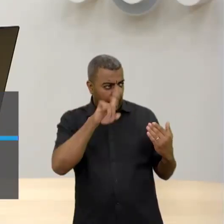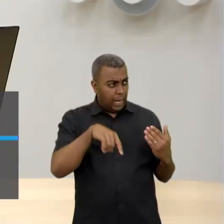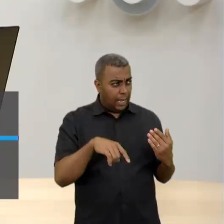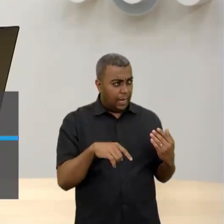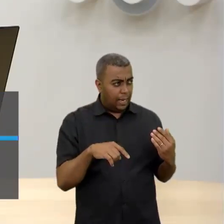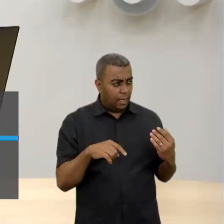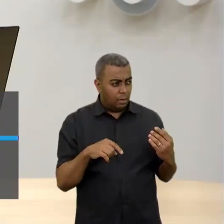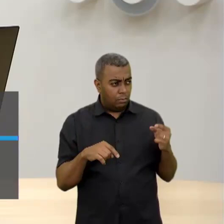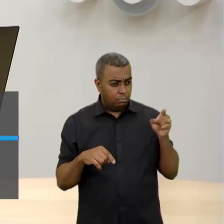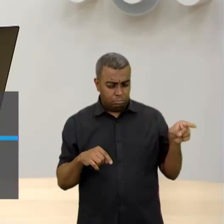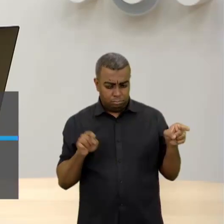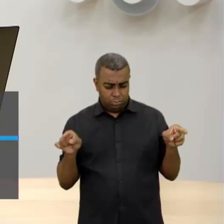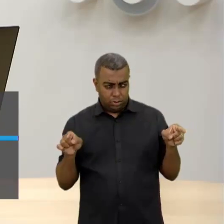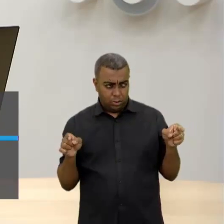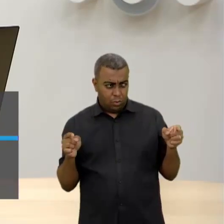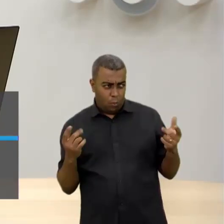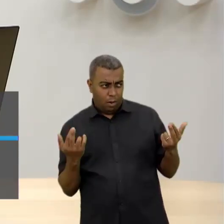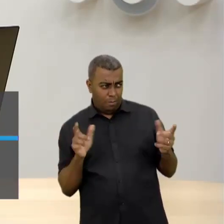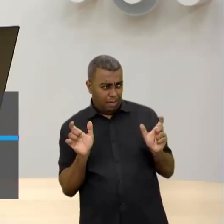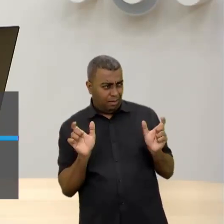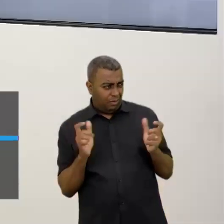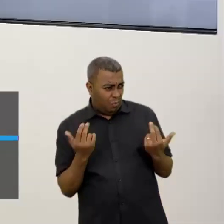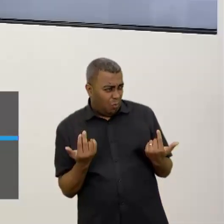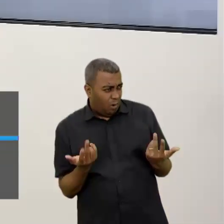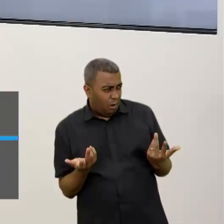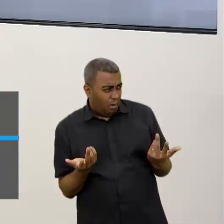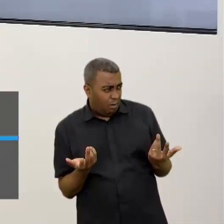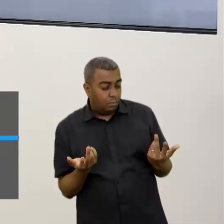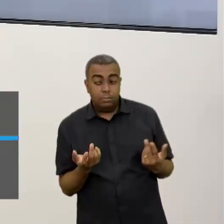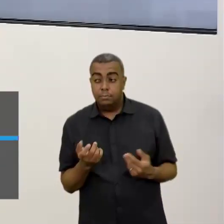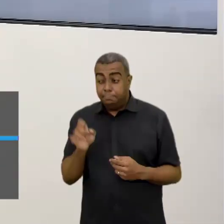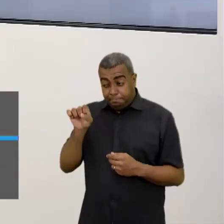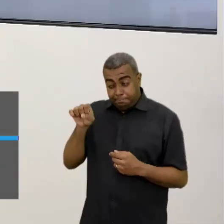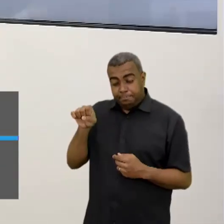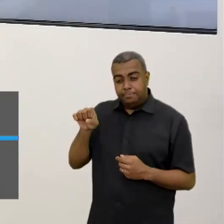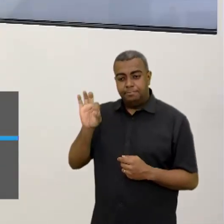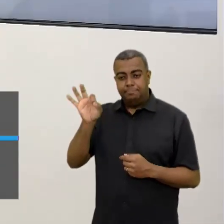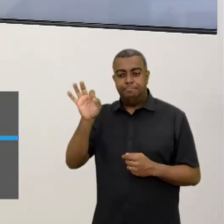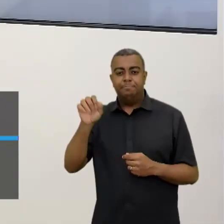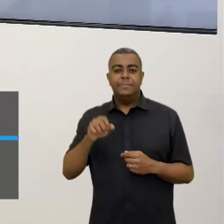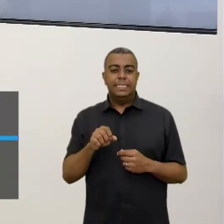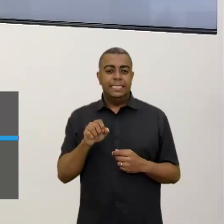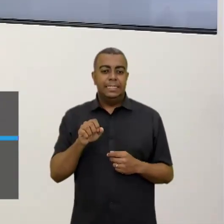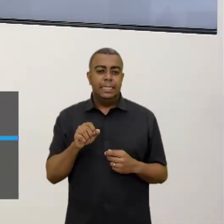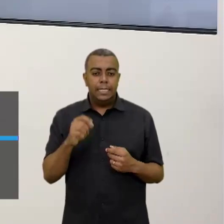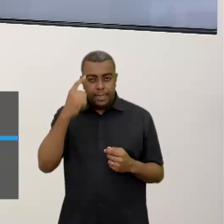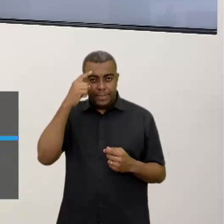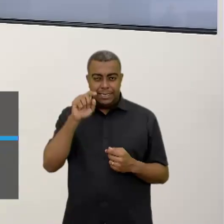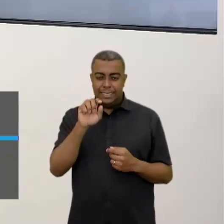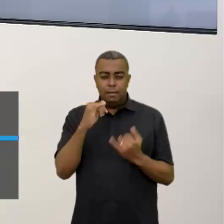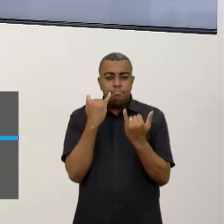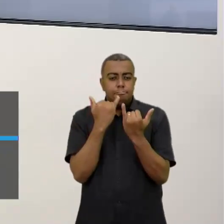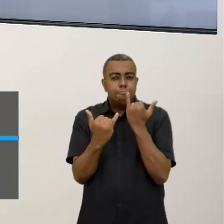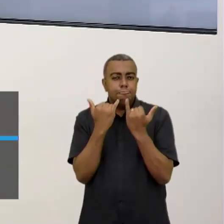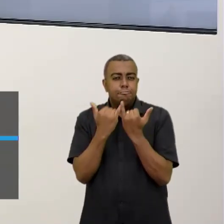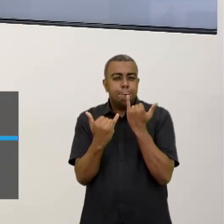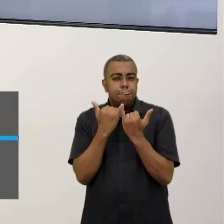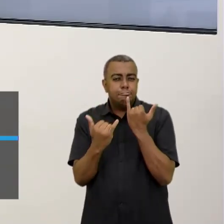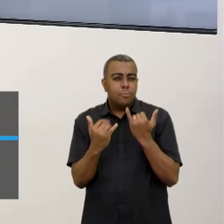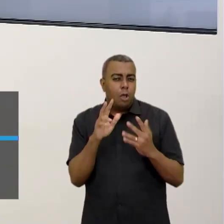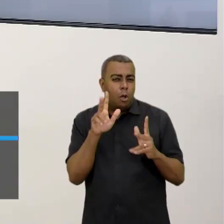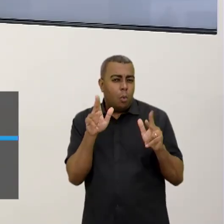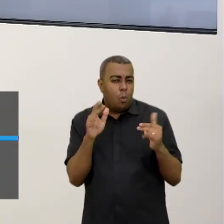duas coisas... São sinônimos? Sim, nesse caso sim, tá? Quando a gente faz... Lembra o que é semelhança? A gente vai voltar a falar sobre